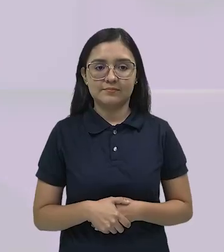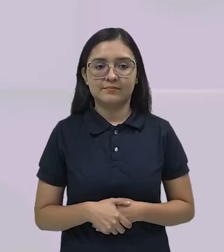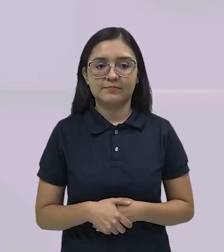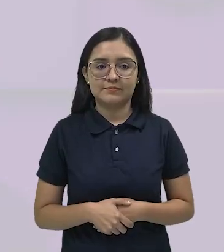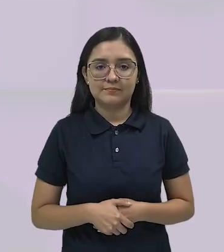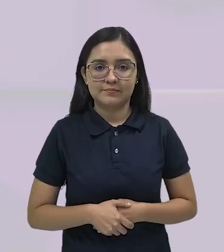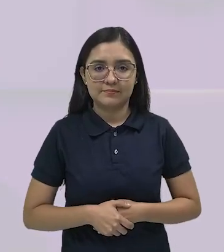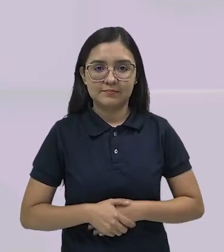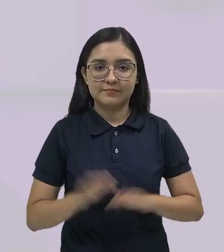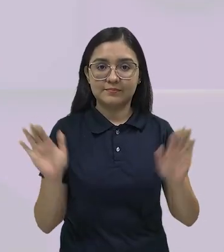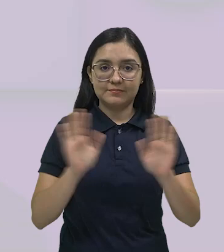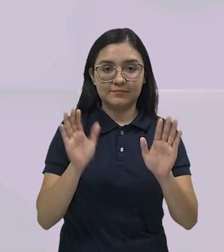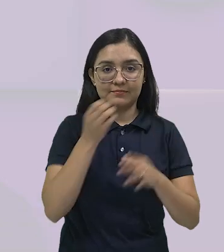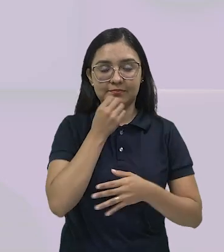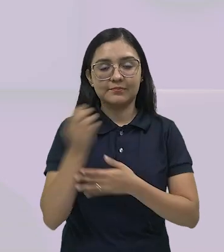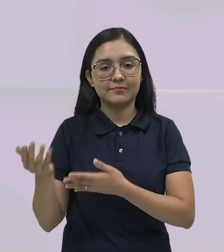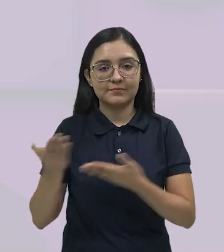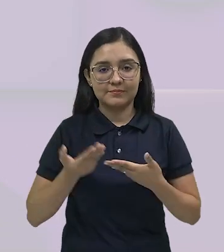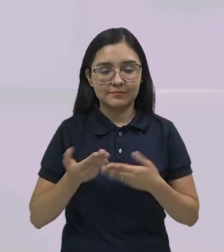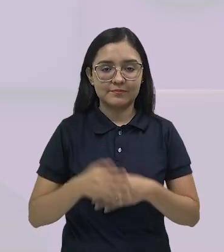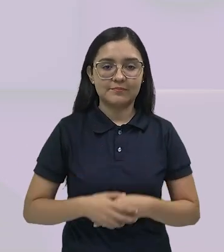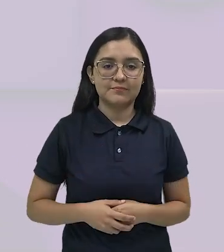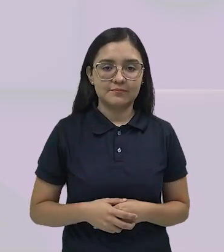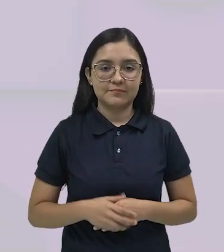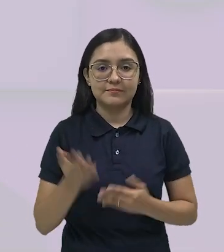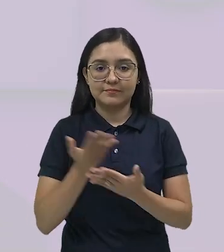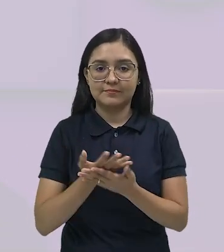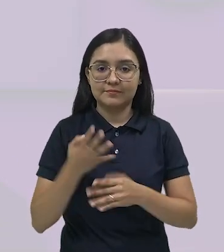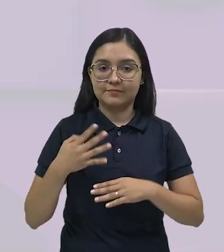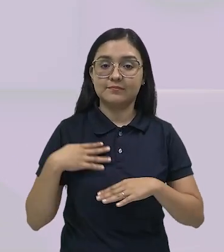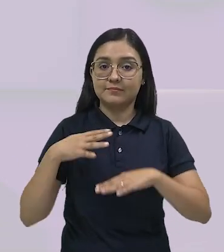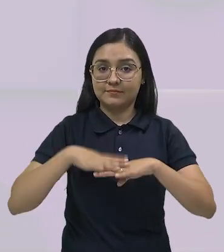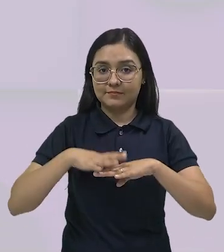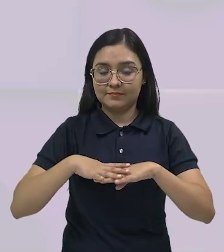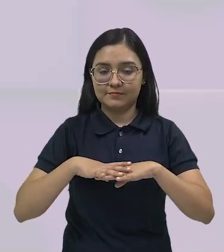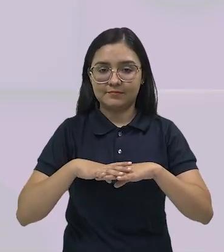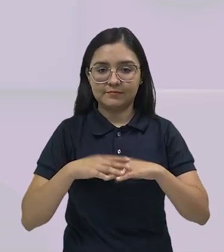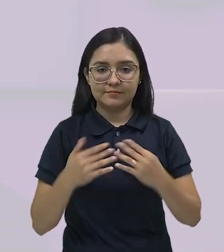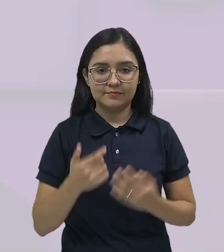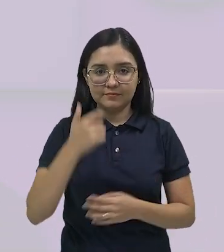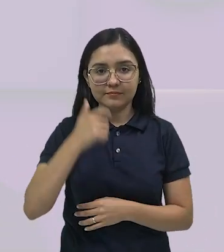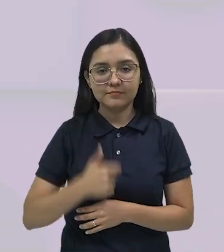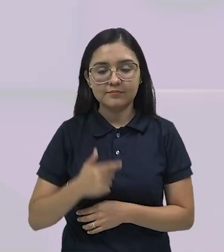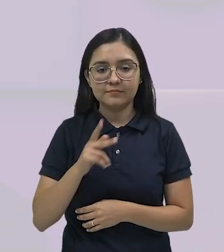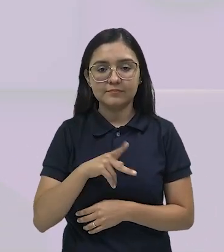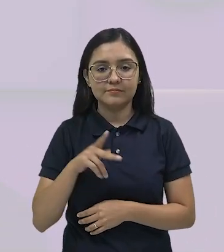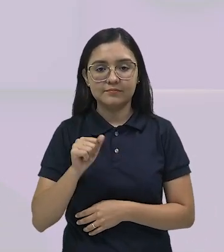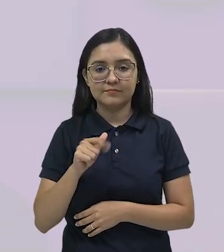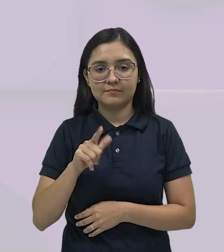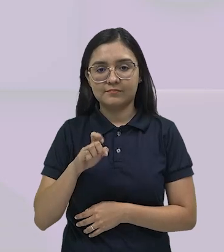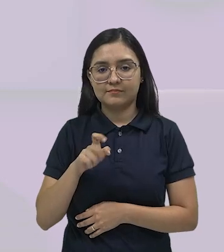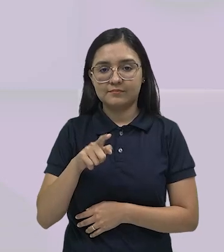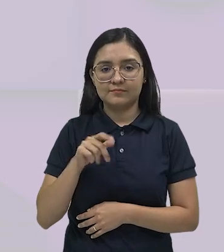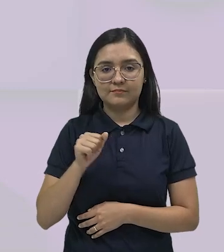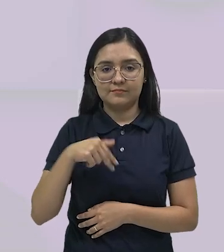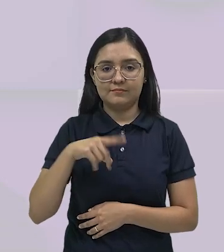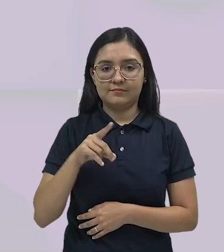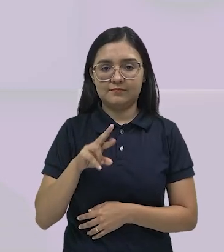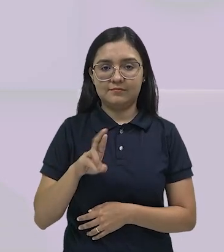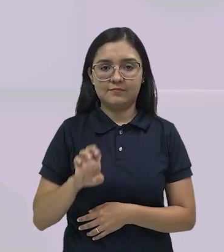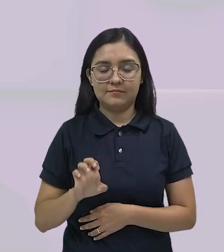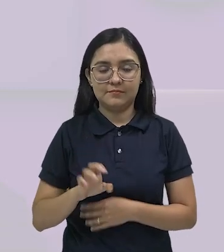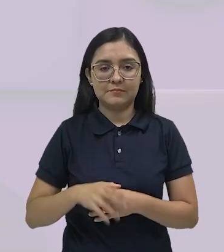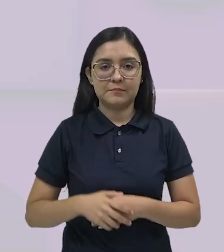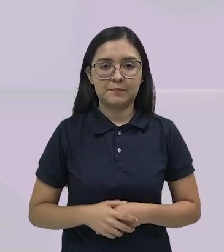Olá, seja bem-vinda, seja bem-vindo a mais uma aula de matemática aqui comigo, professor Alexandre